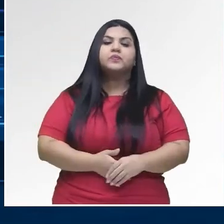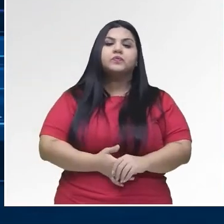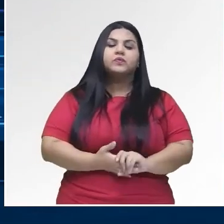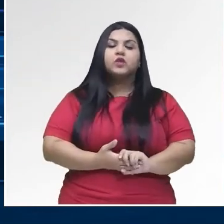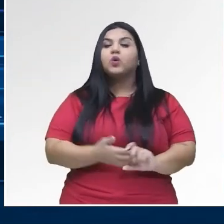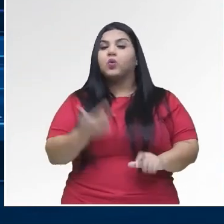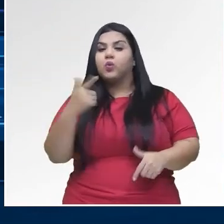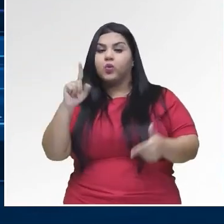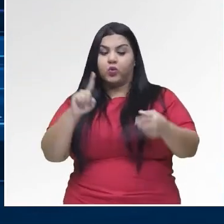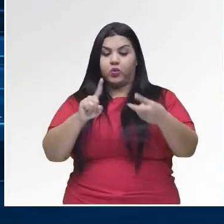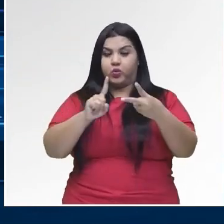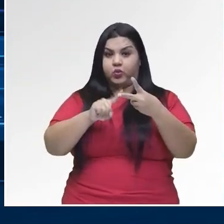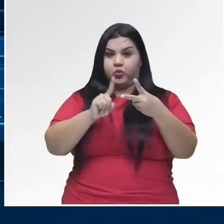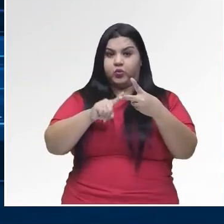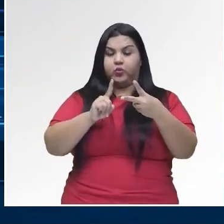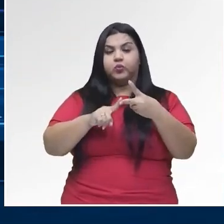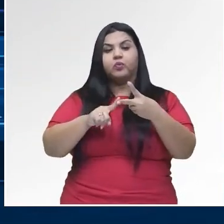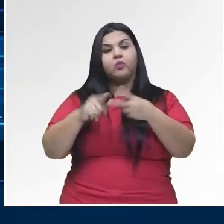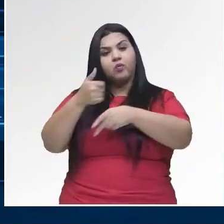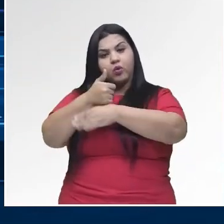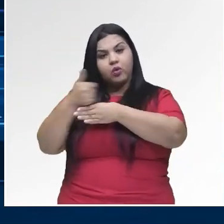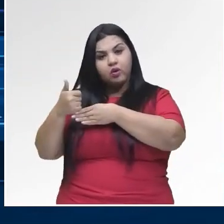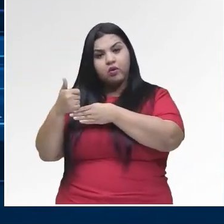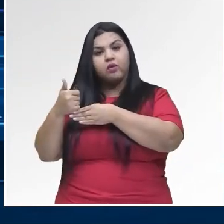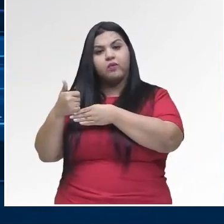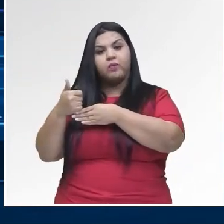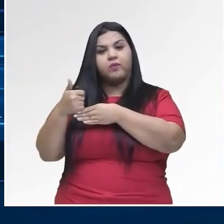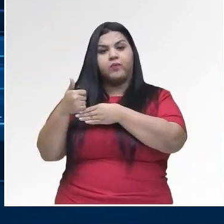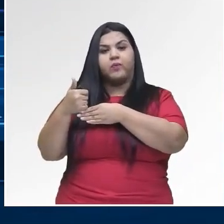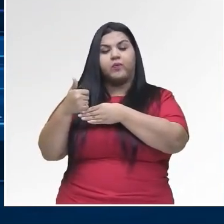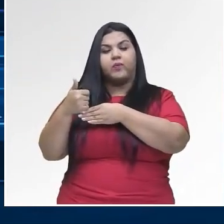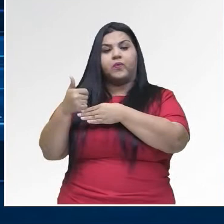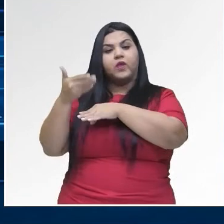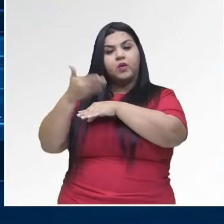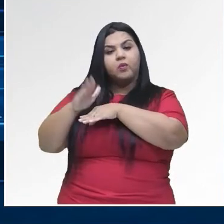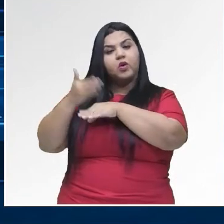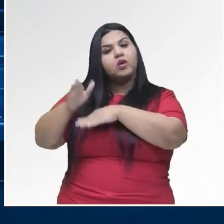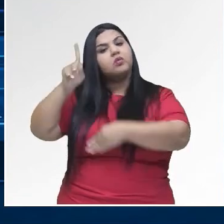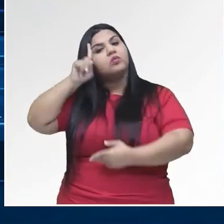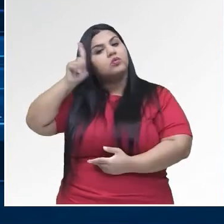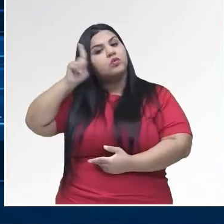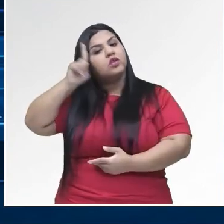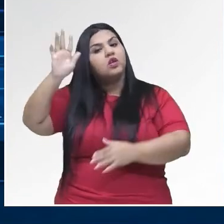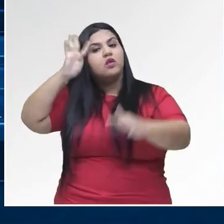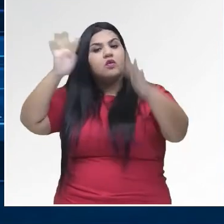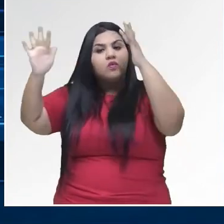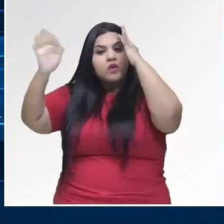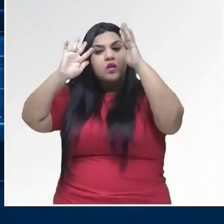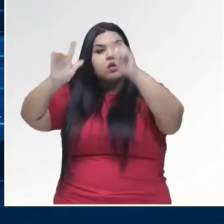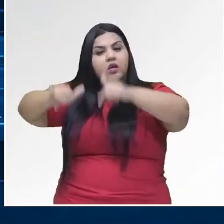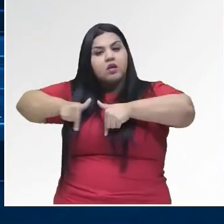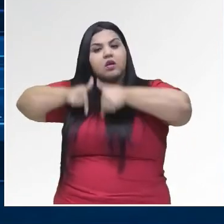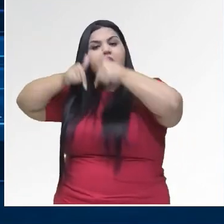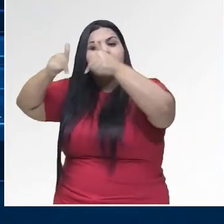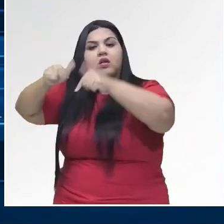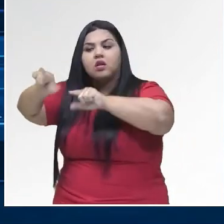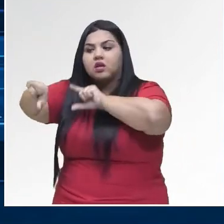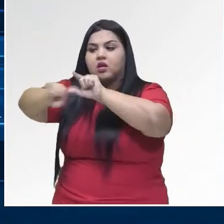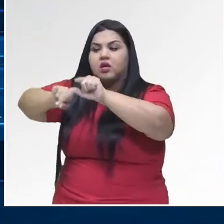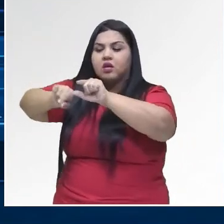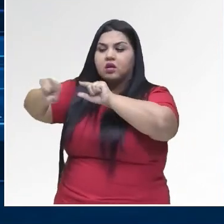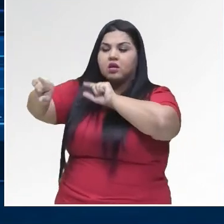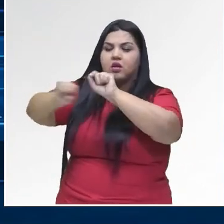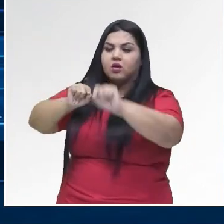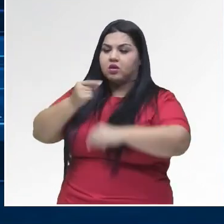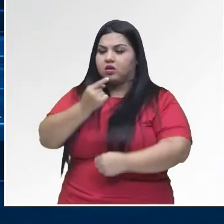Outro ponto sobre a moral. A prática cotidiana do refletir sobre ações